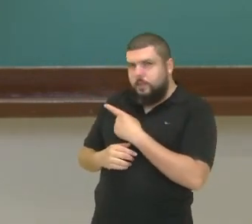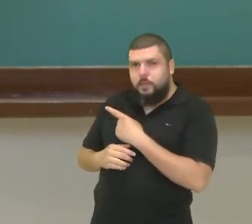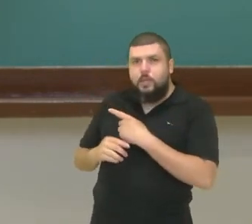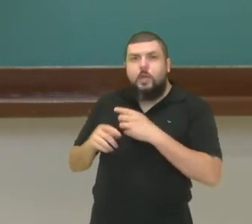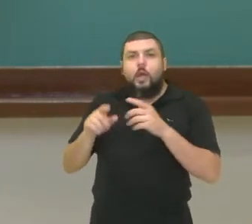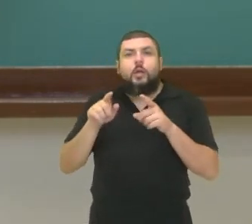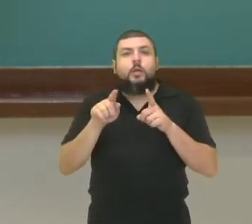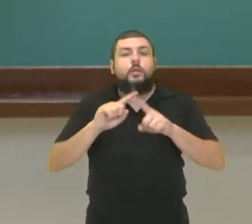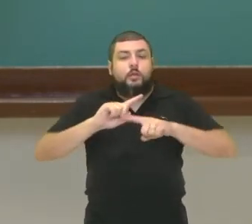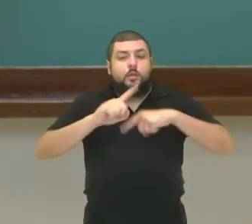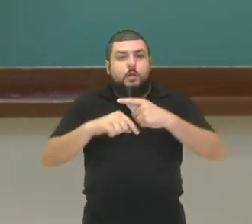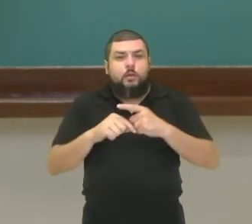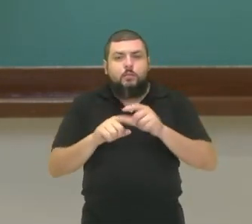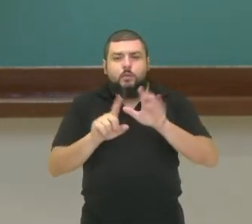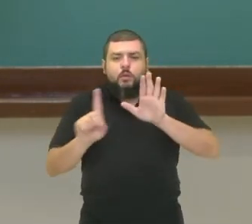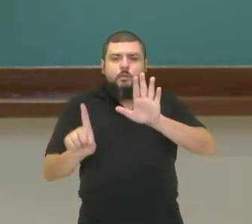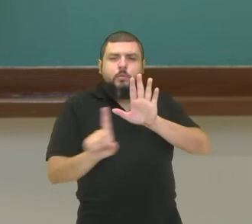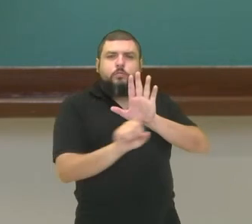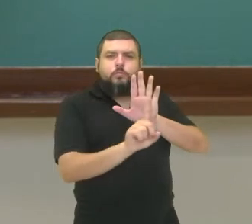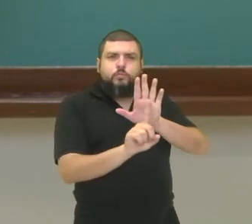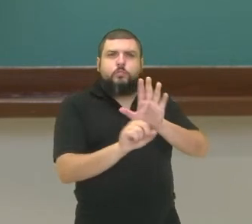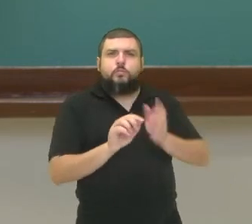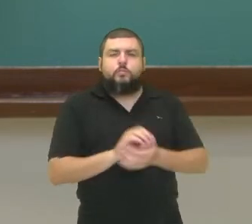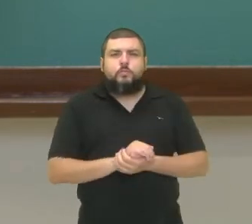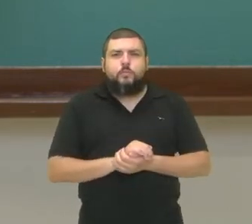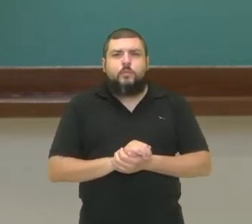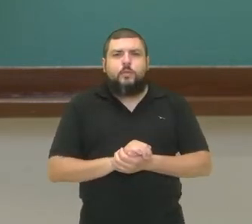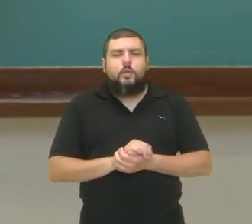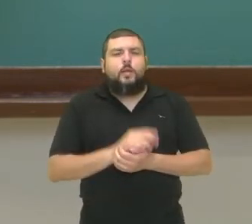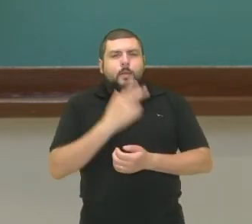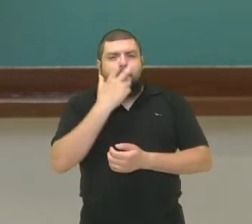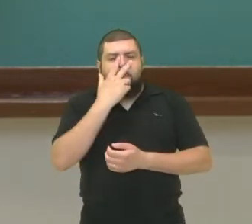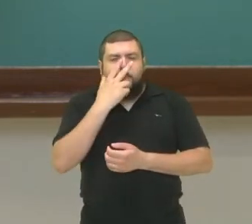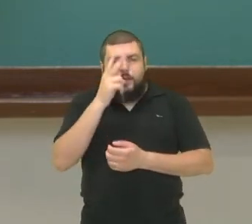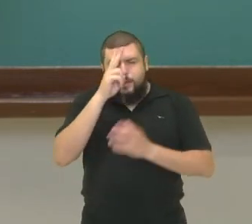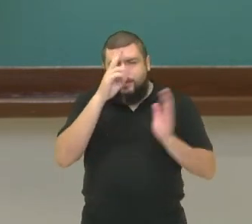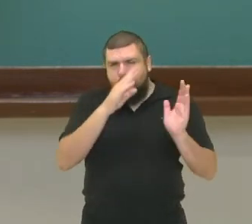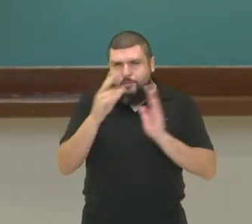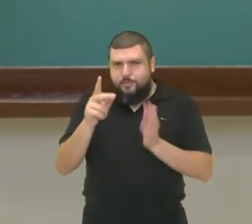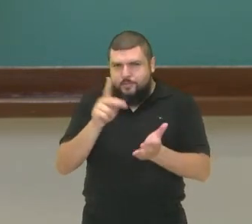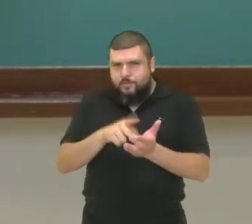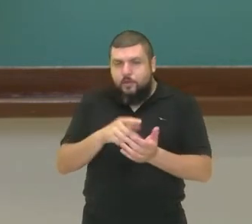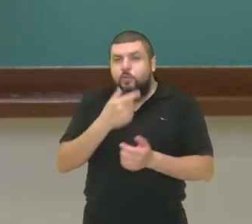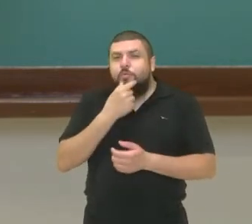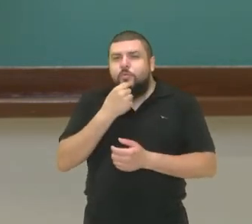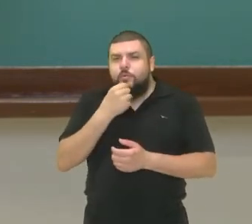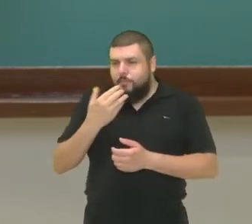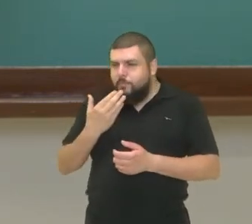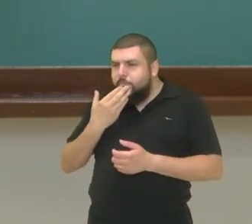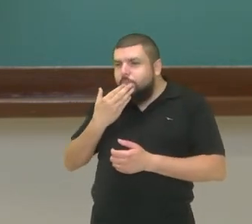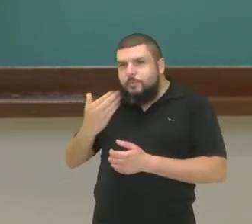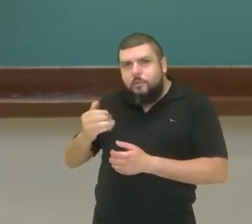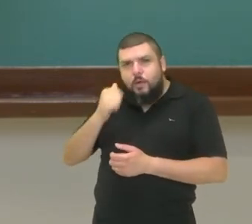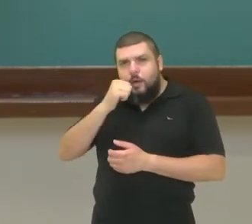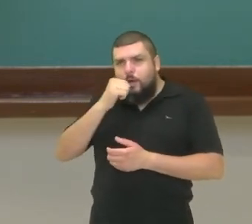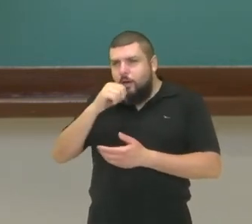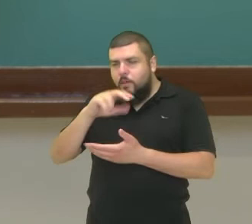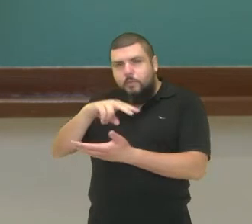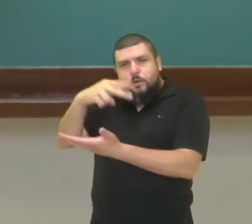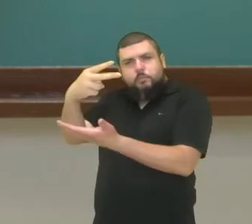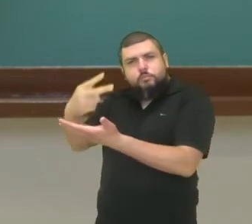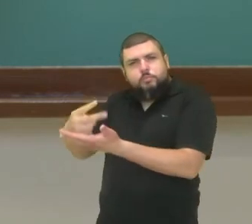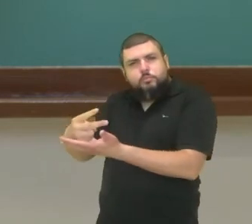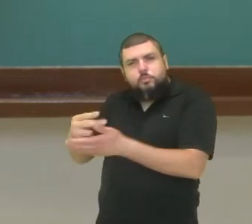ficasse numa banheira, né, deitada numa banheira para que ele pudesse pintar ali aquela referência visual na qual ele estava